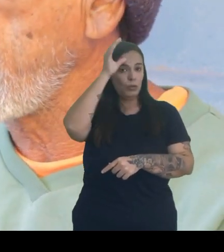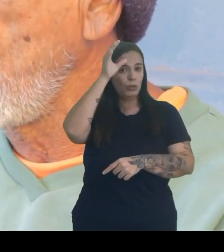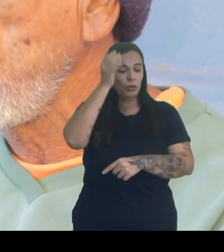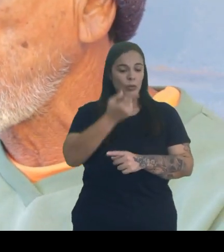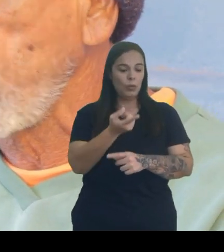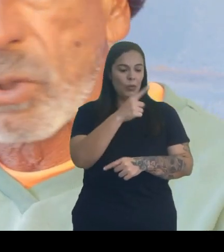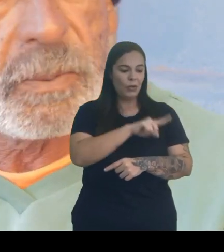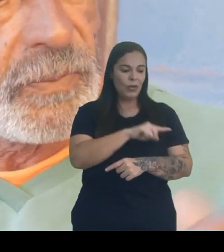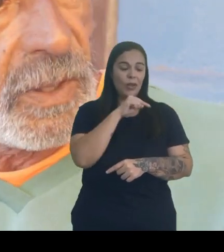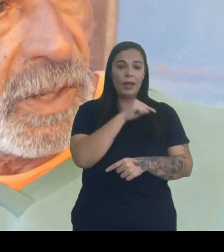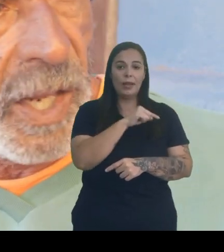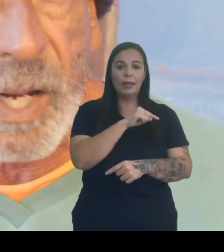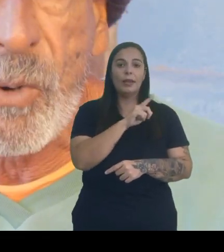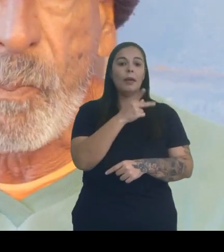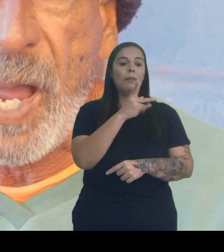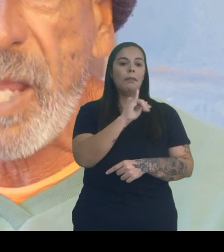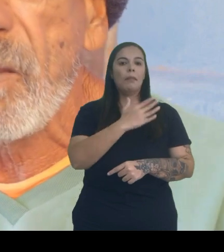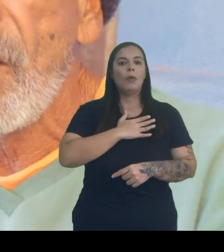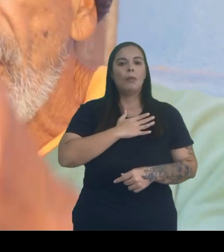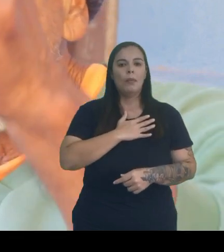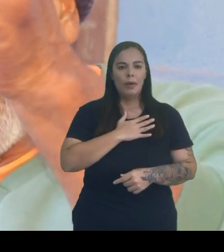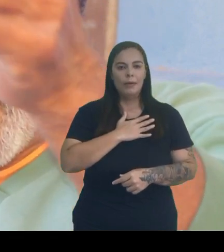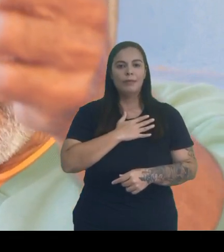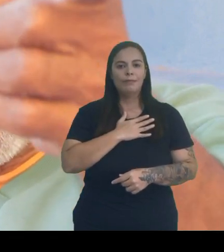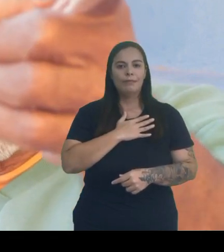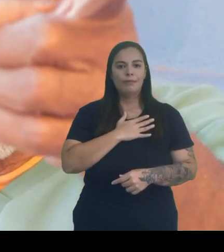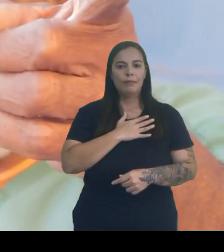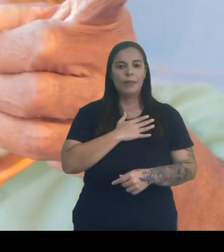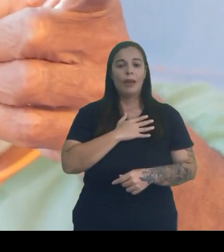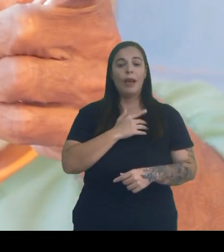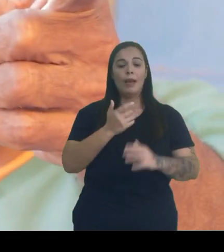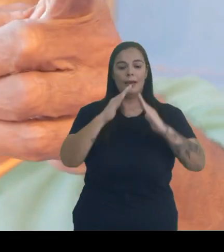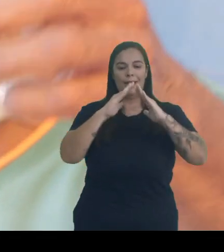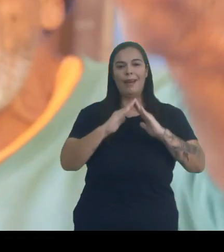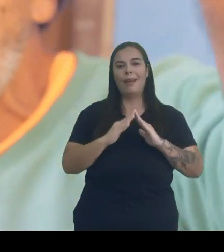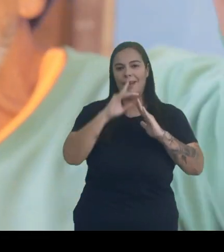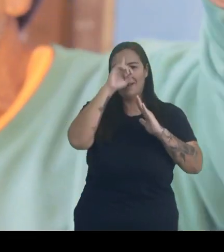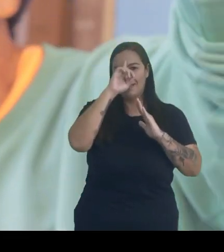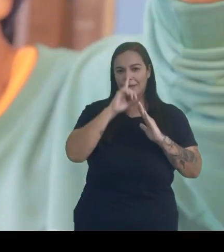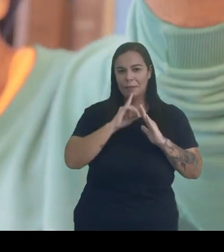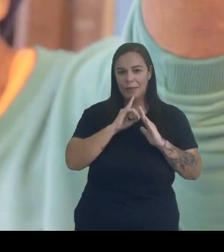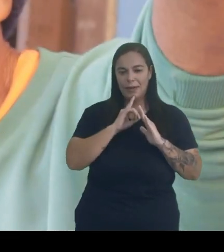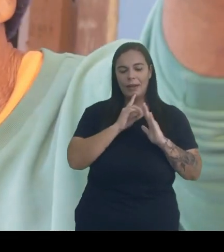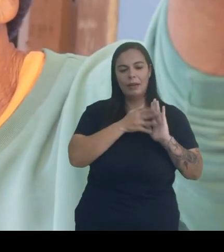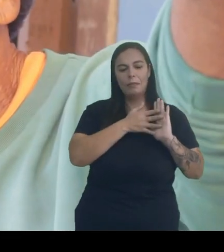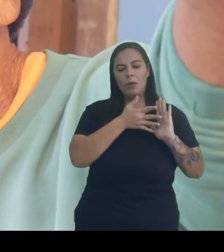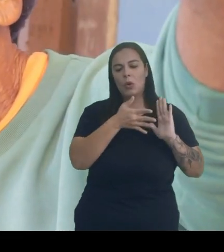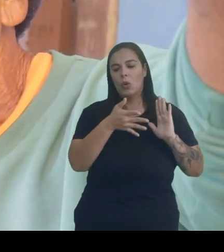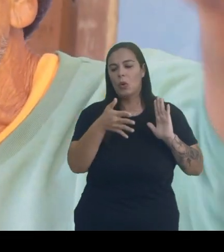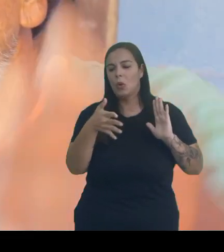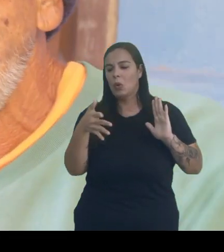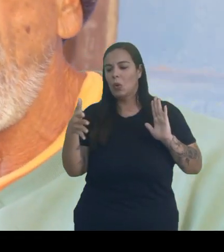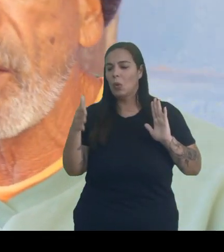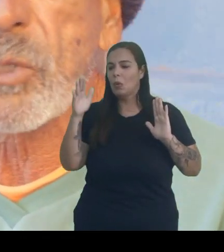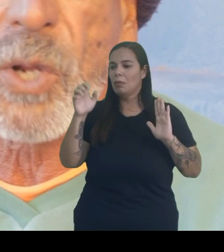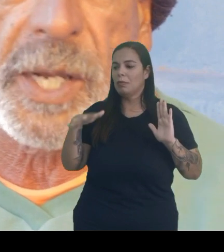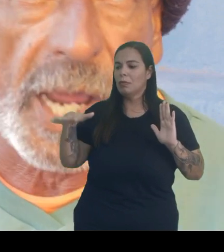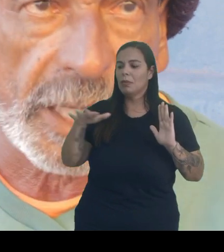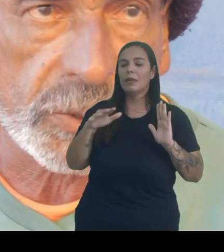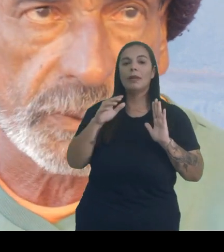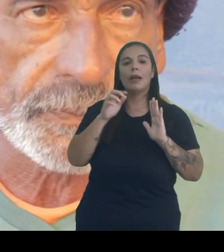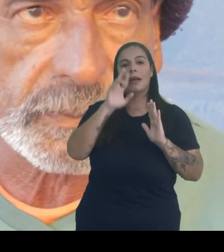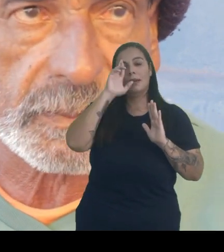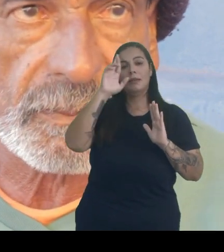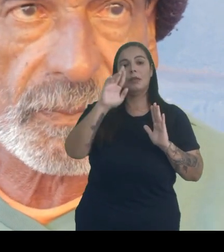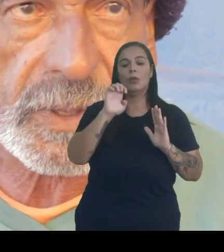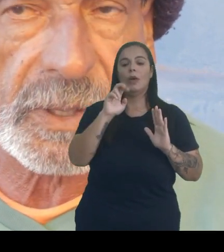e aqui onde estou era meu pai. Aí nessa casa amarela, até ali depois, era o seu